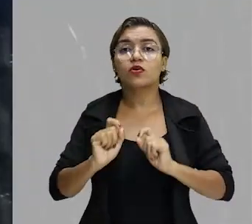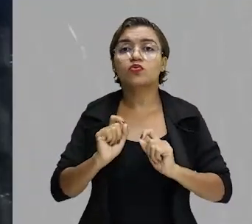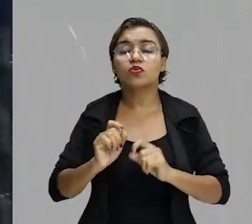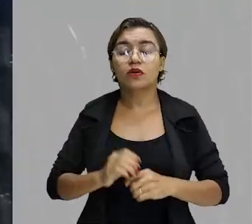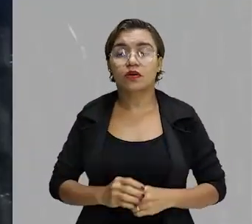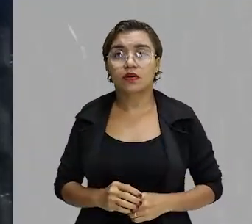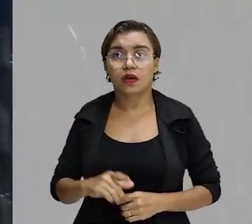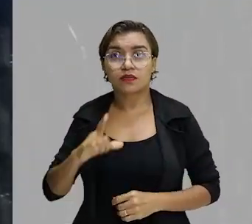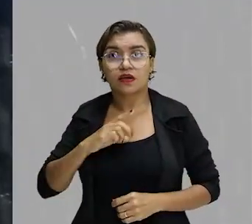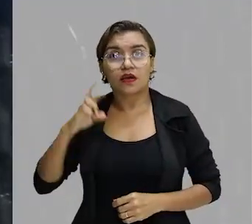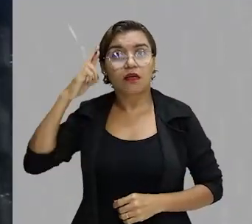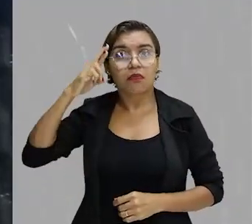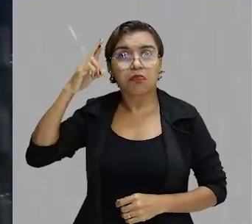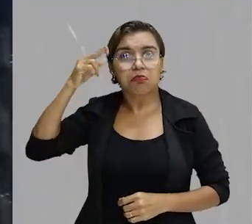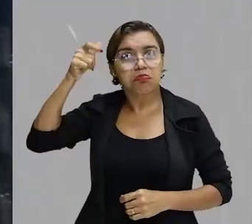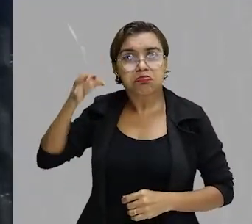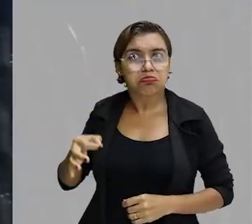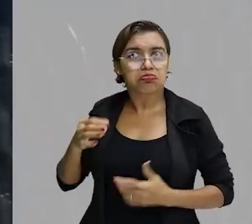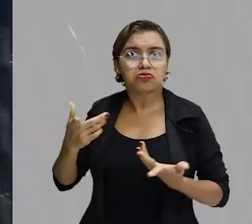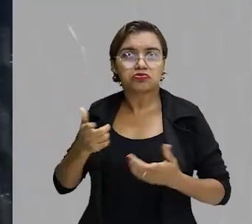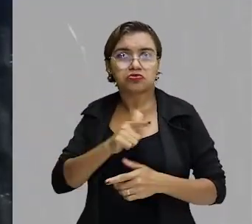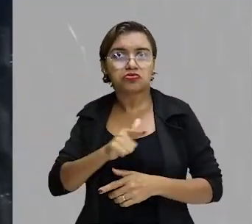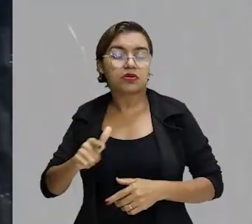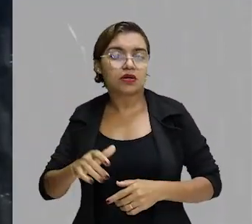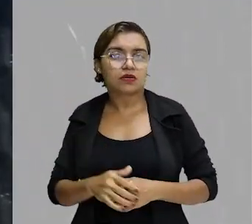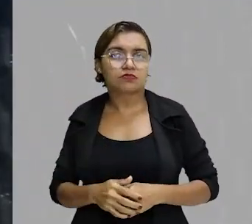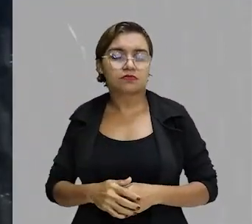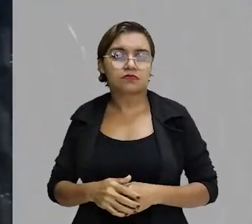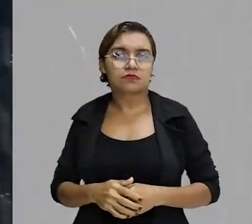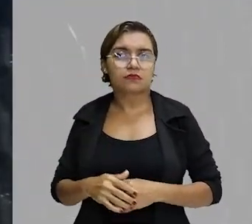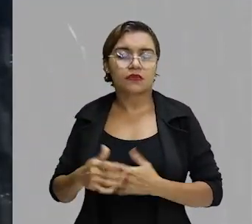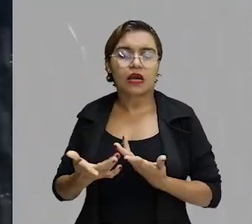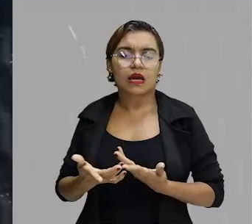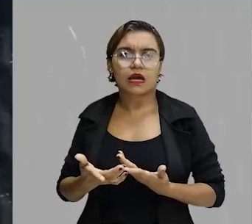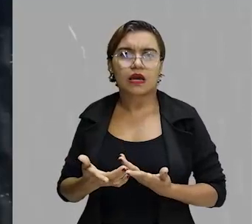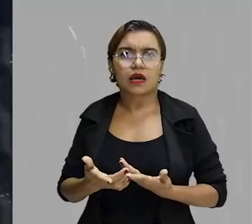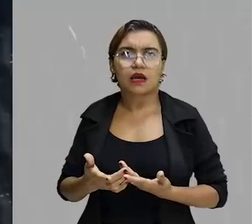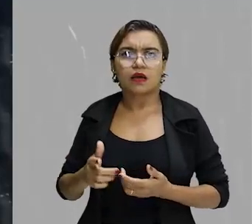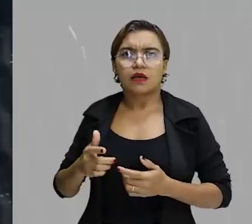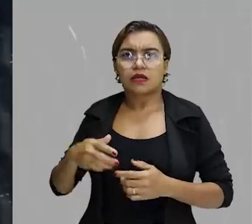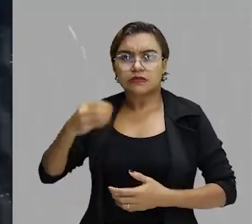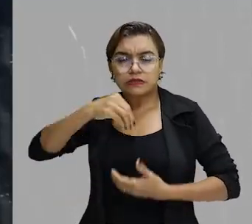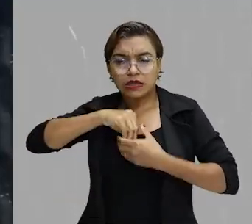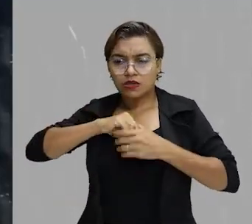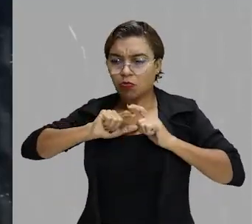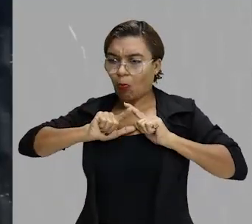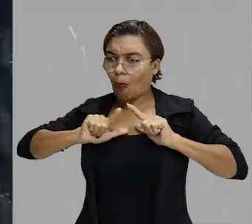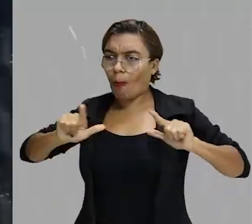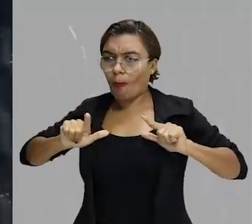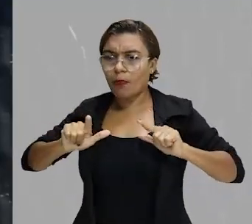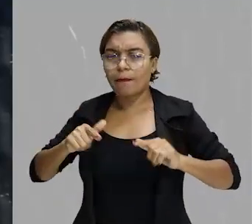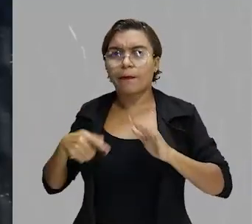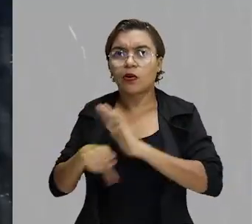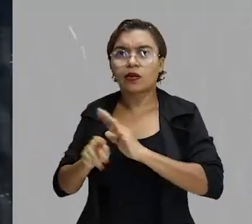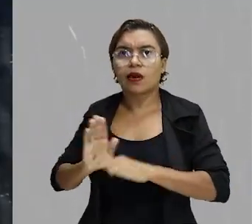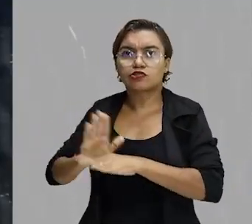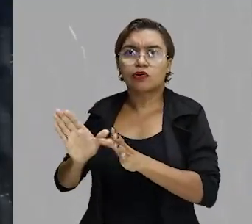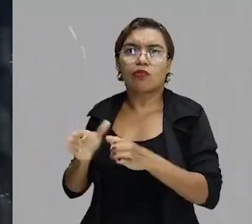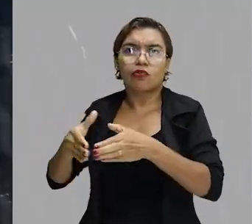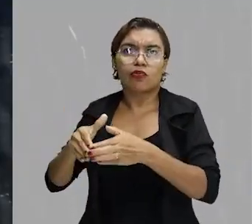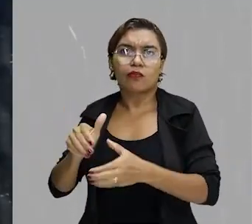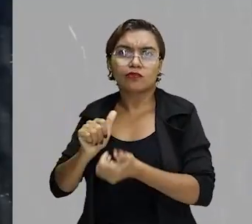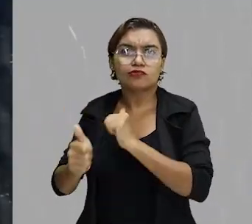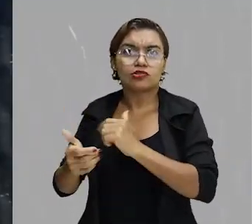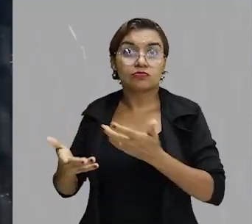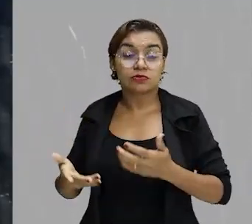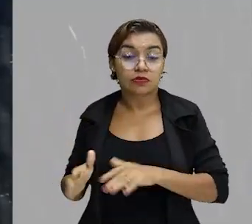esses autores, é irracional. E esvazia o próprio sujeito, o próprio indivíduo, em prol daquela coletividade. É isso que Le